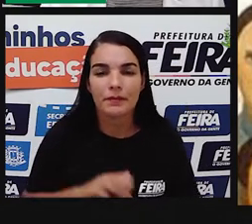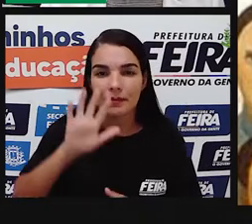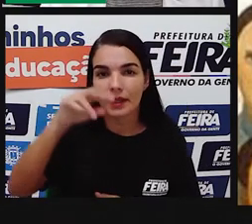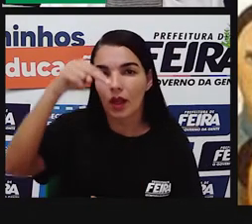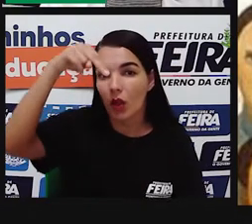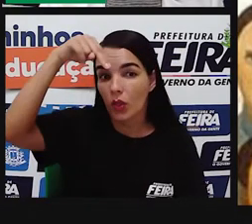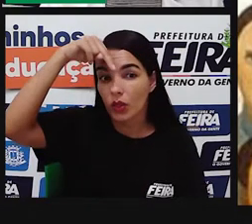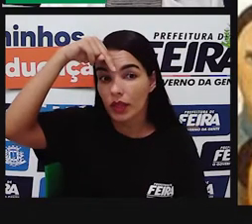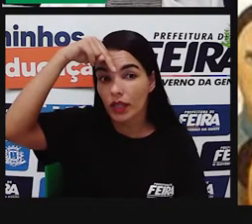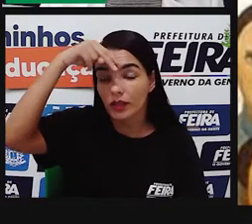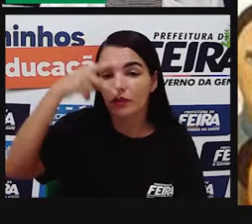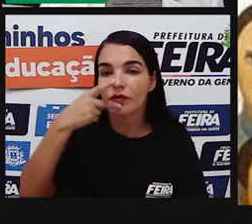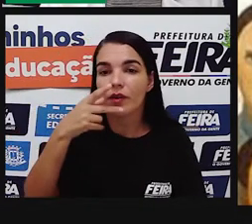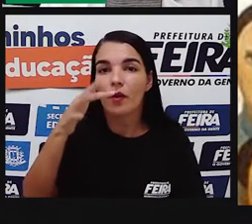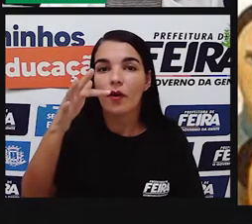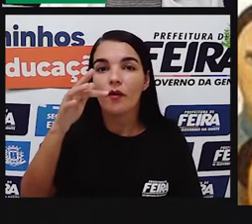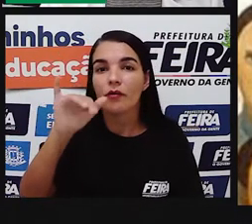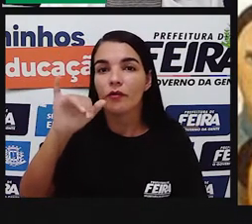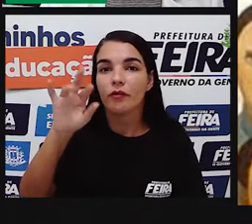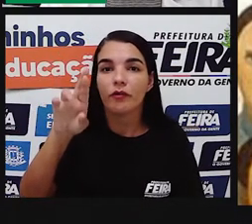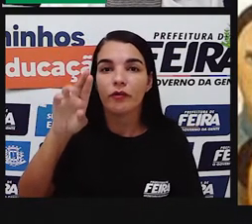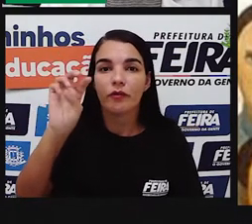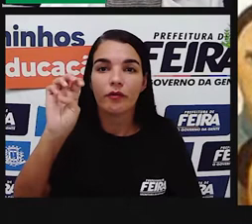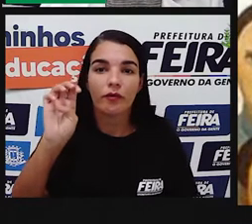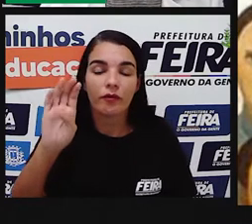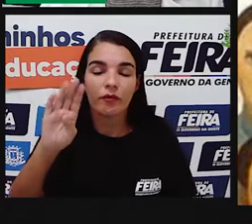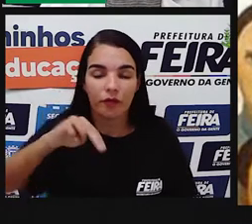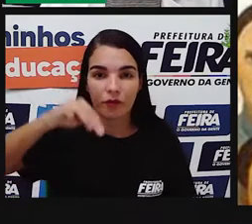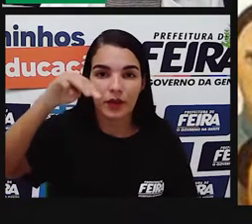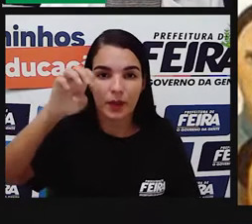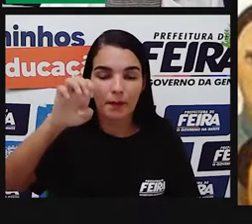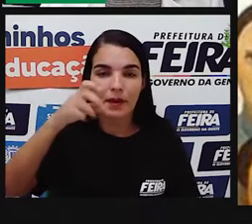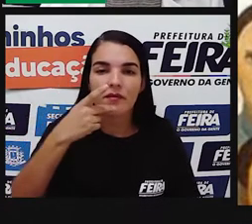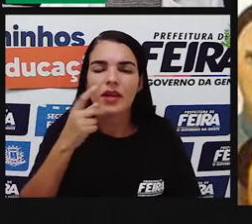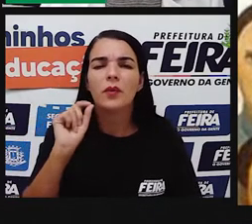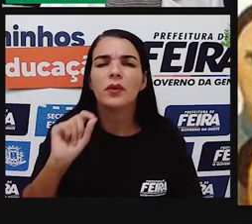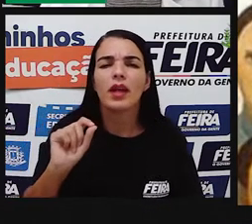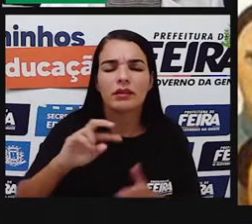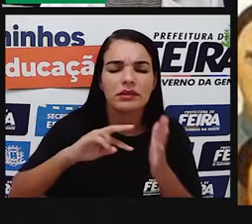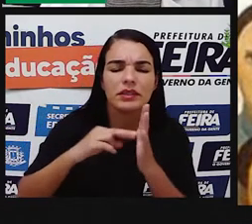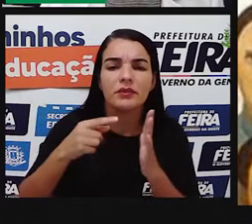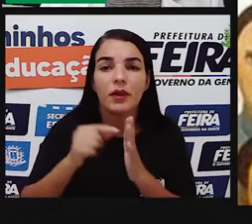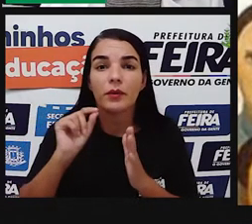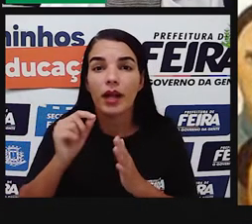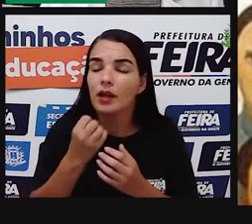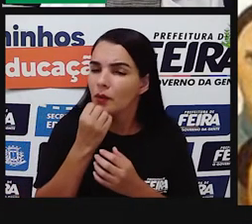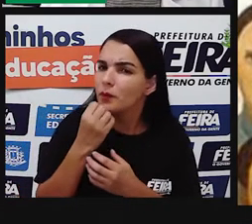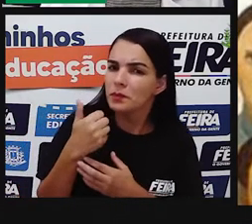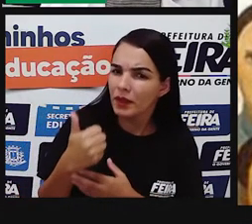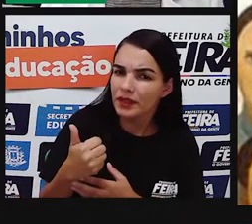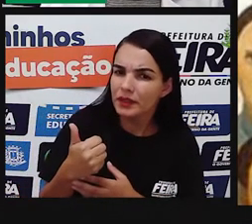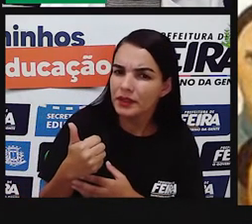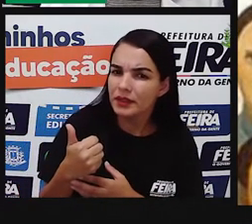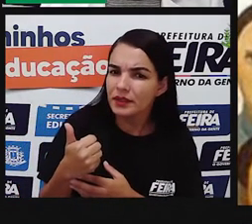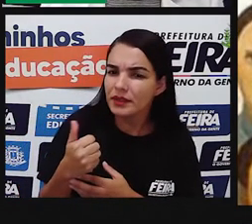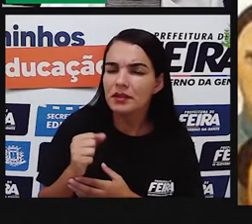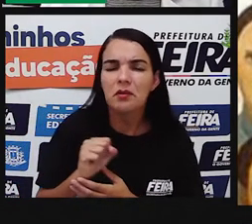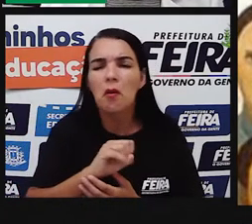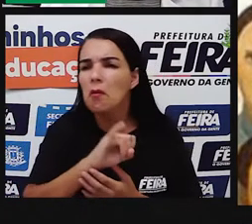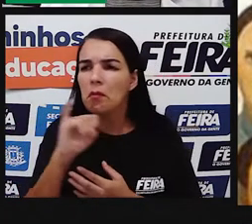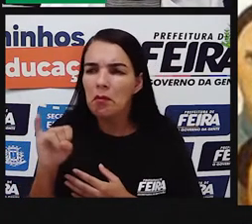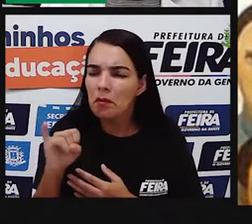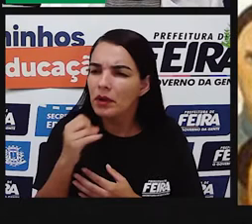O neto diz firme. Esse firme do neto em forma de gíria quer dizer tudo bem? Como é que estão as